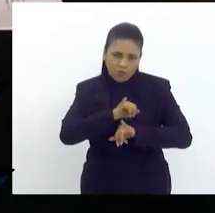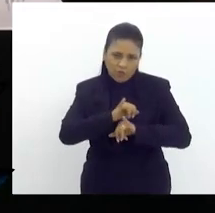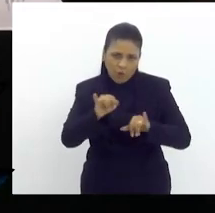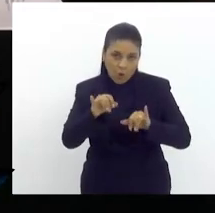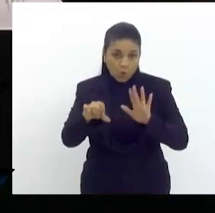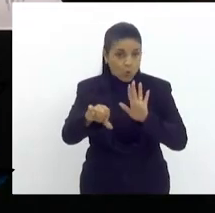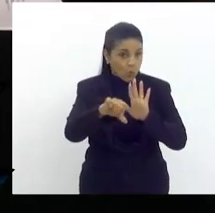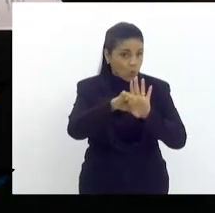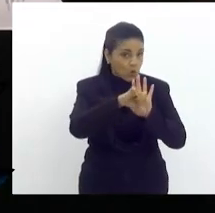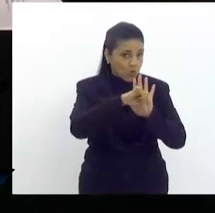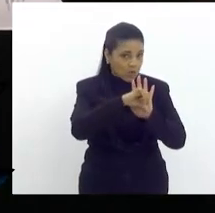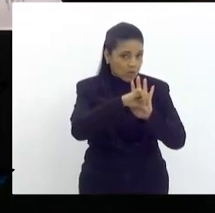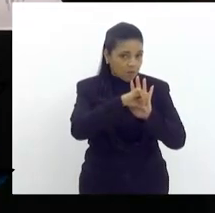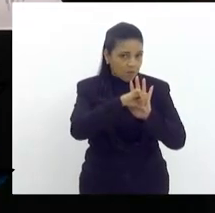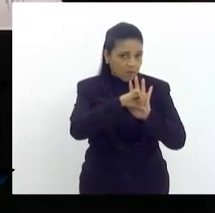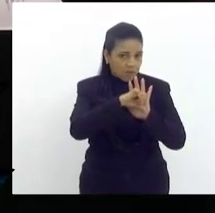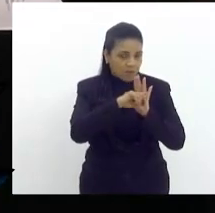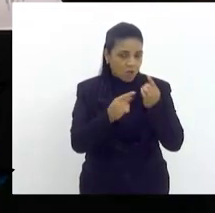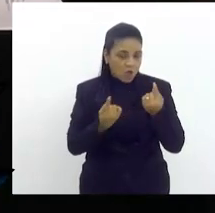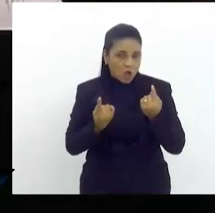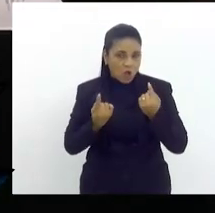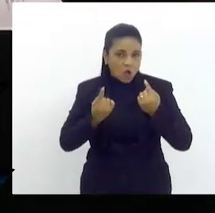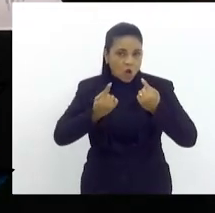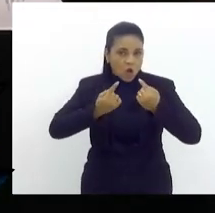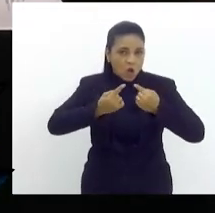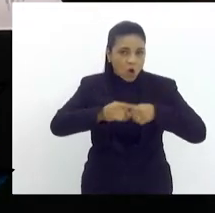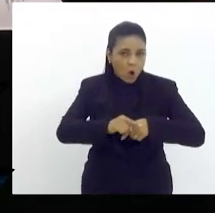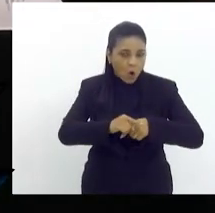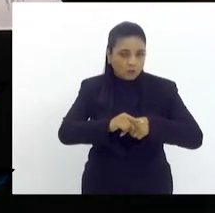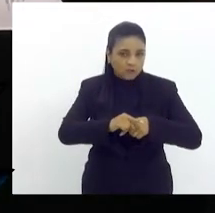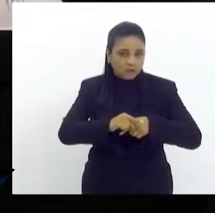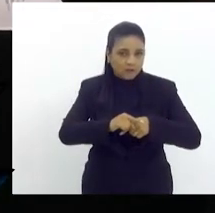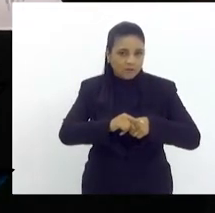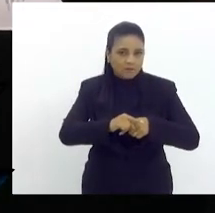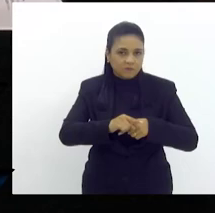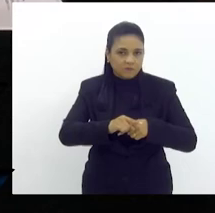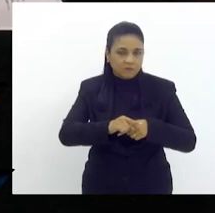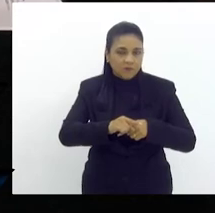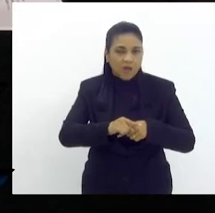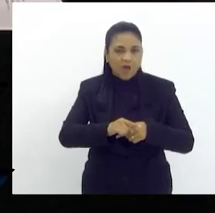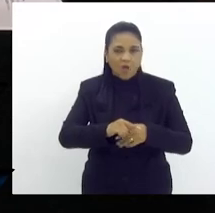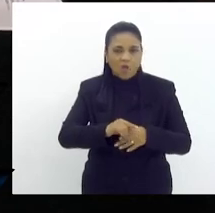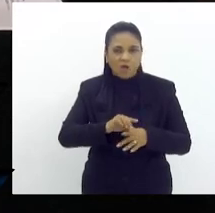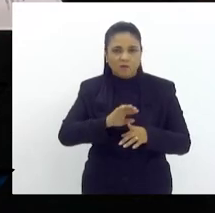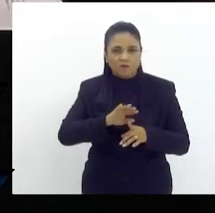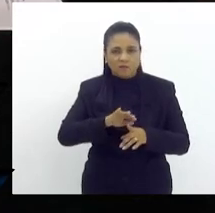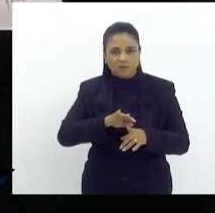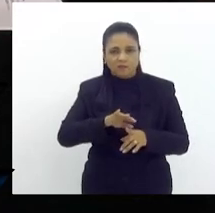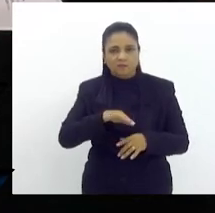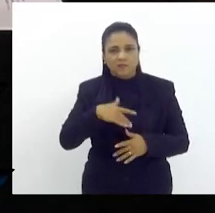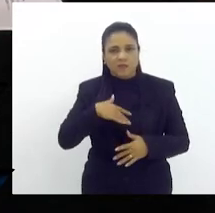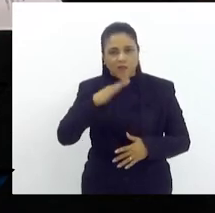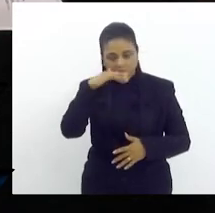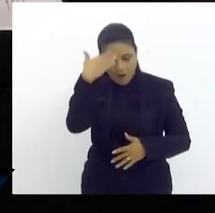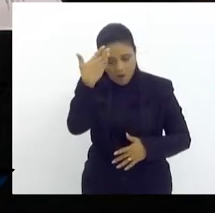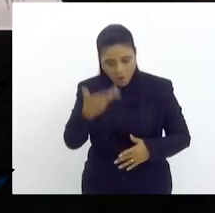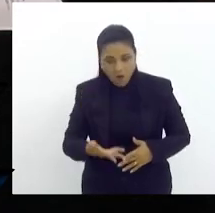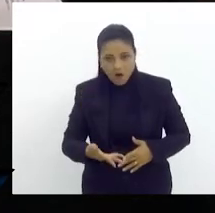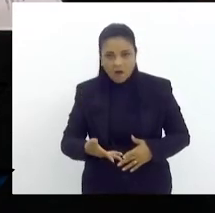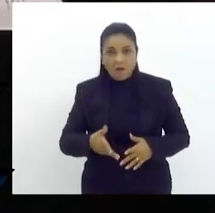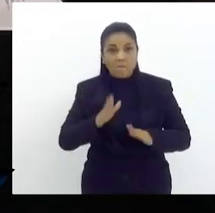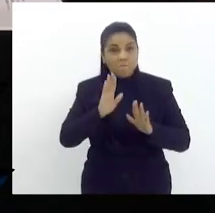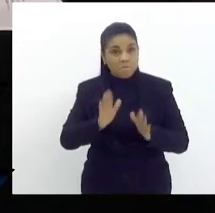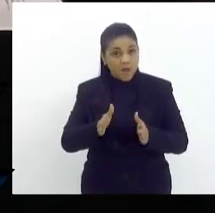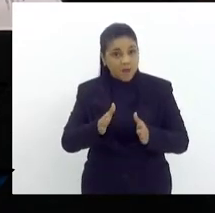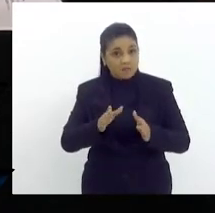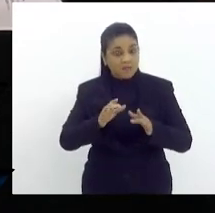fala contra a honra são inconstitucionais mas sim que a